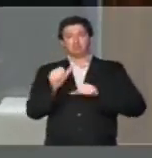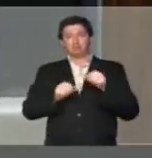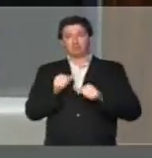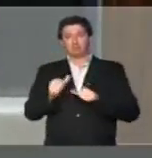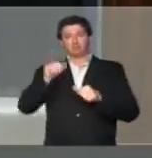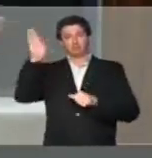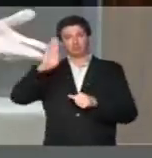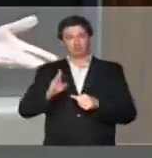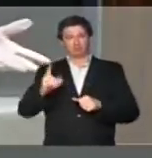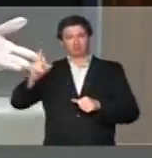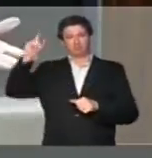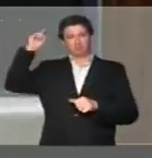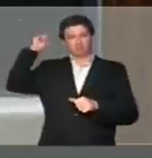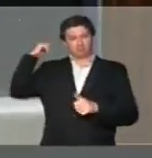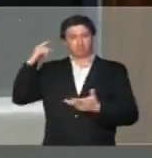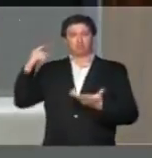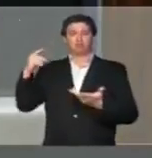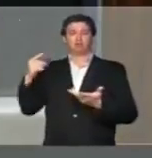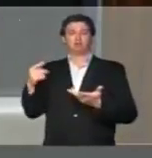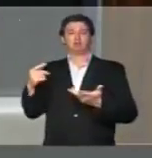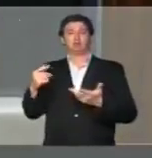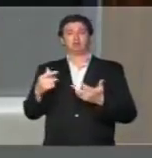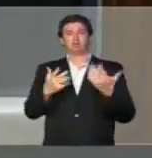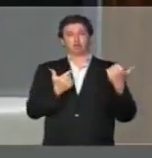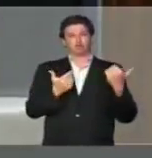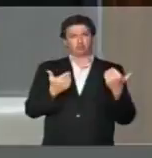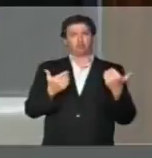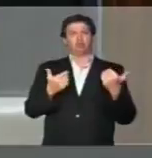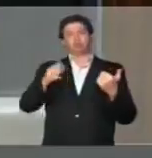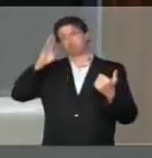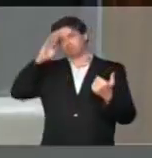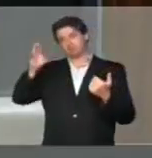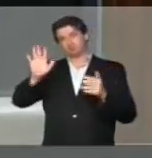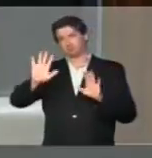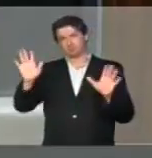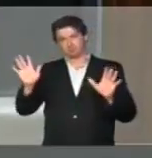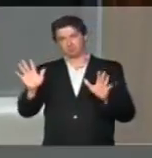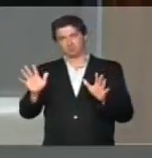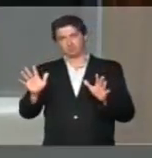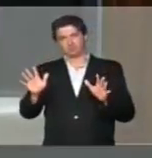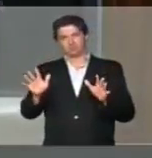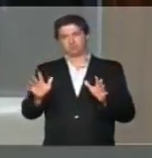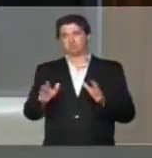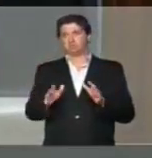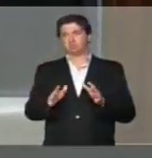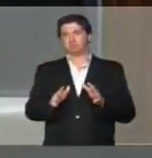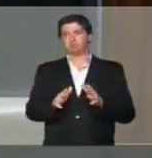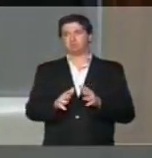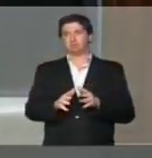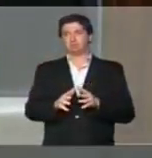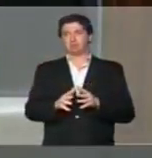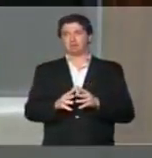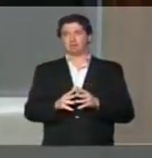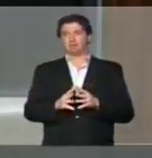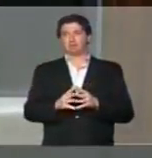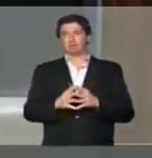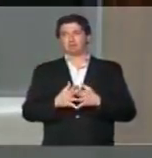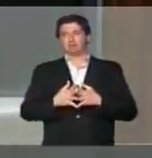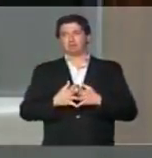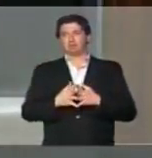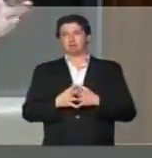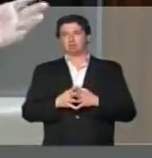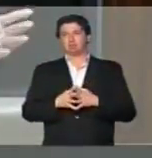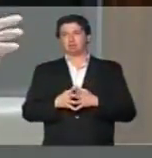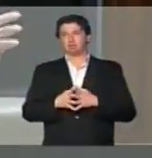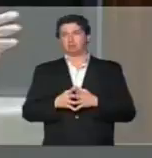no Brasil, desde a adolescência, principalmente quando me filiei ao velho MDB,